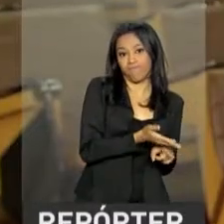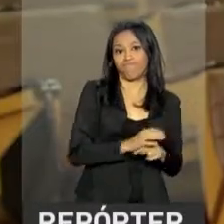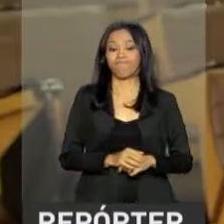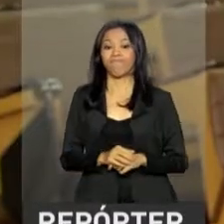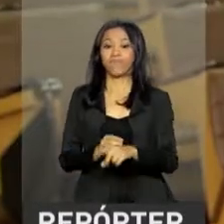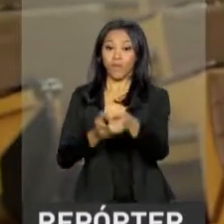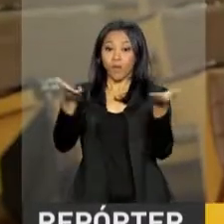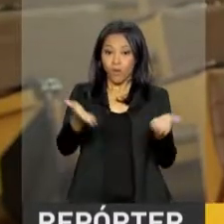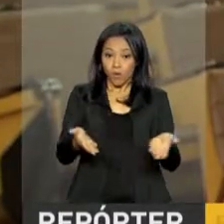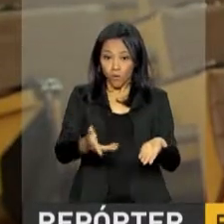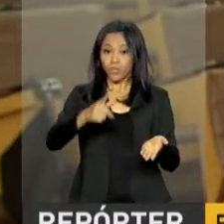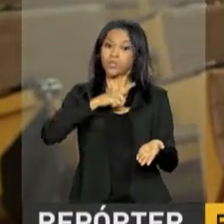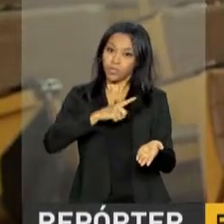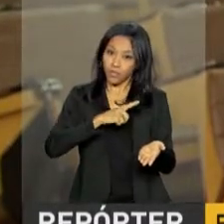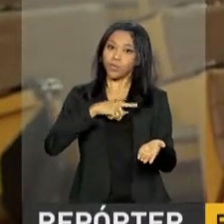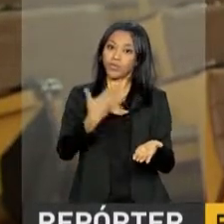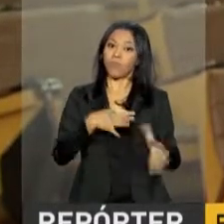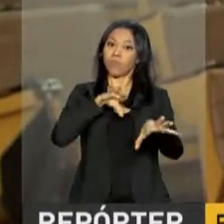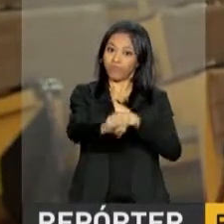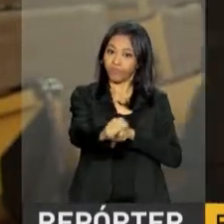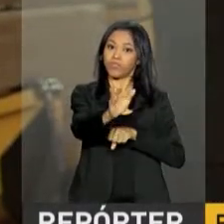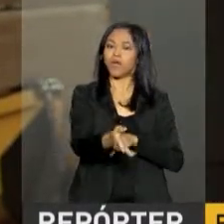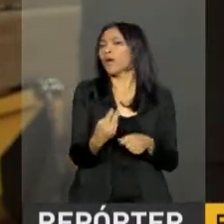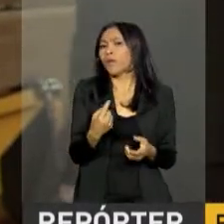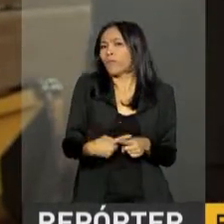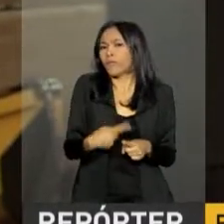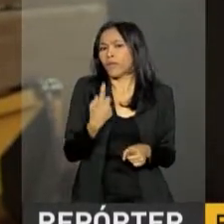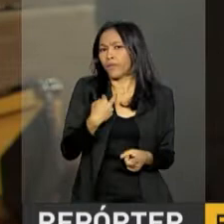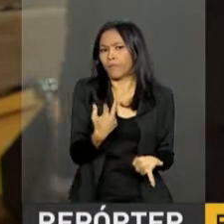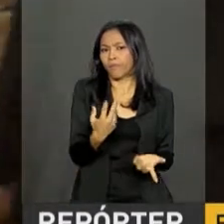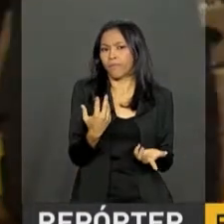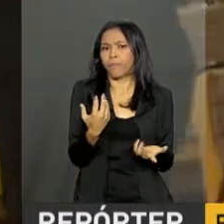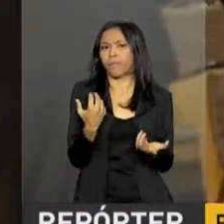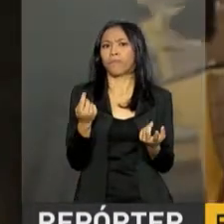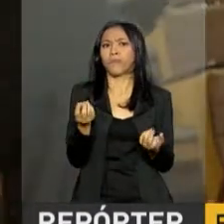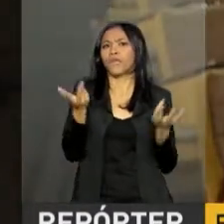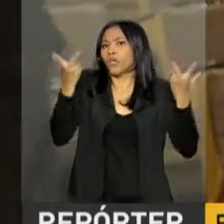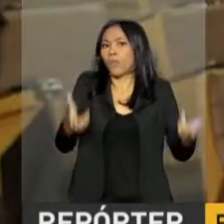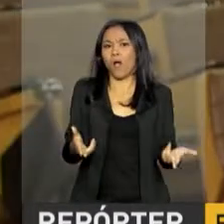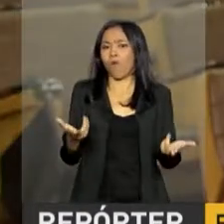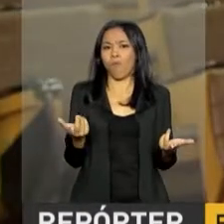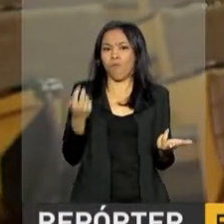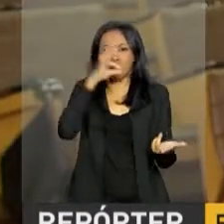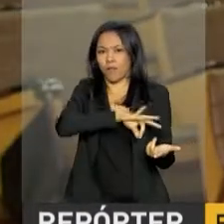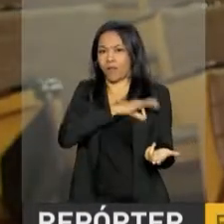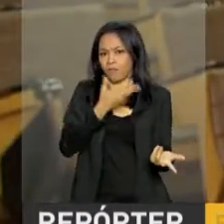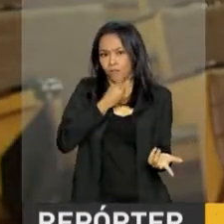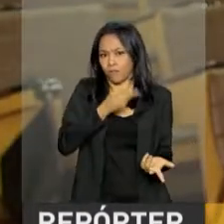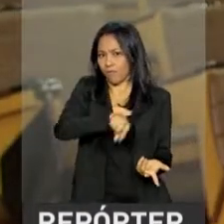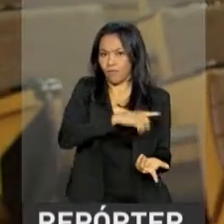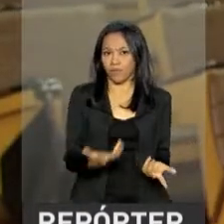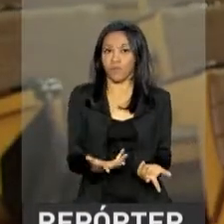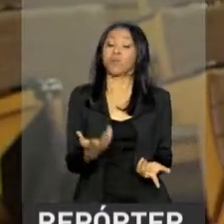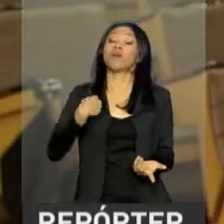já temos hoje uma escolaridade então por que não podemos ocupar o mesmo cargo o nome ganhar o mesmo salário